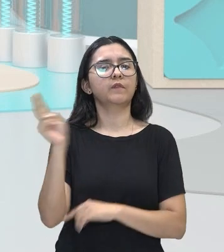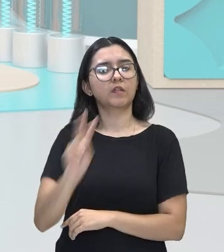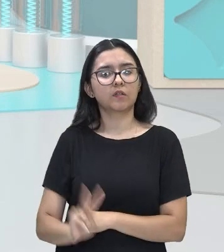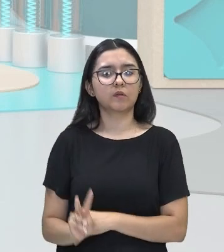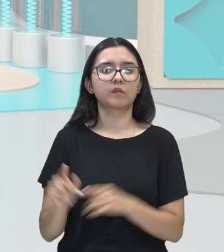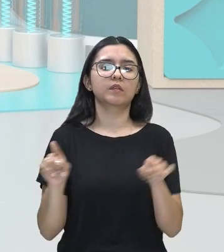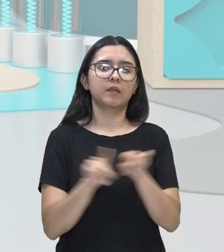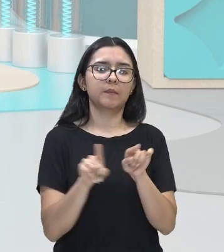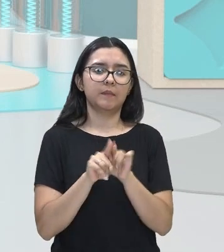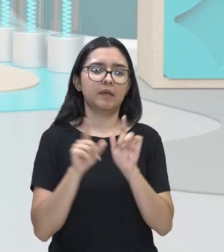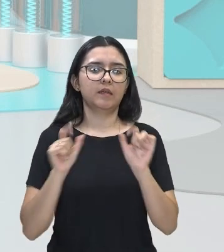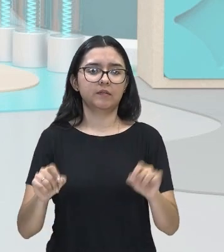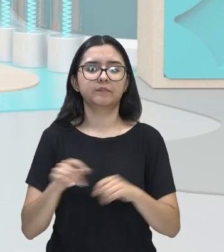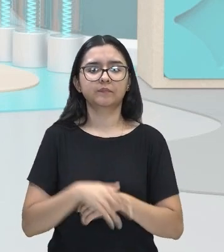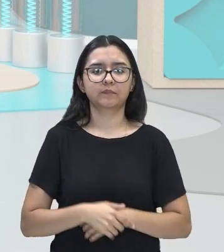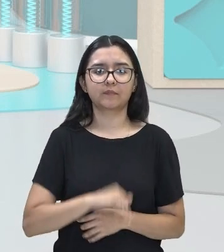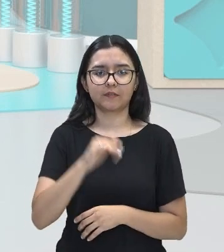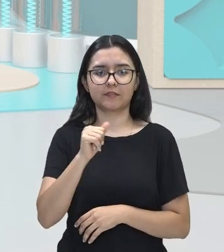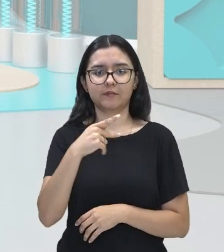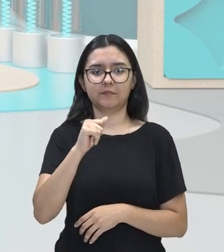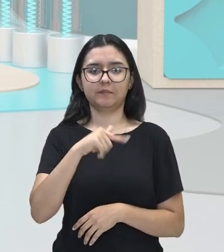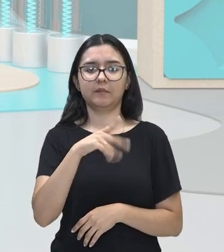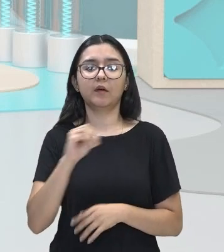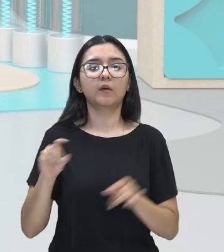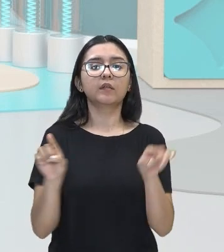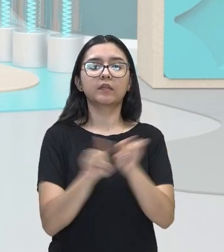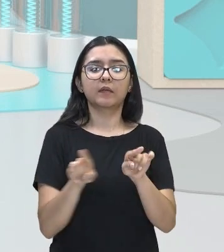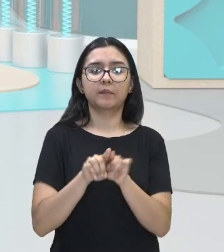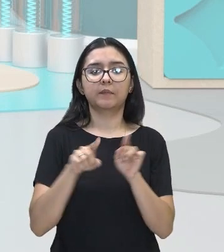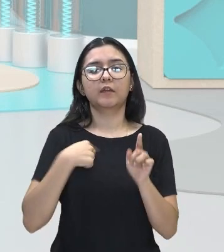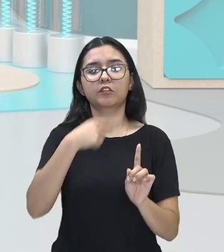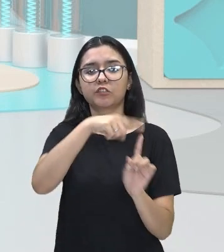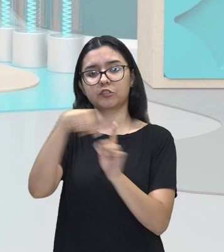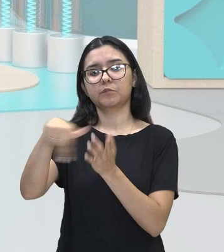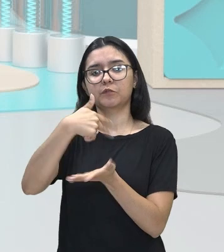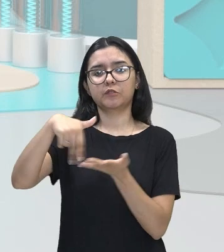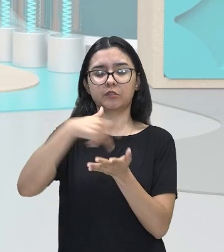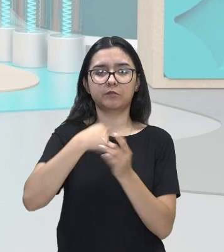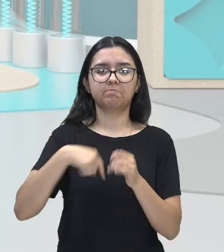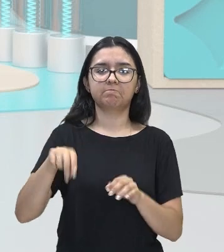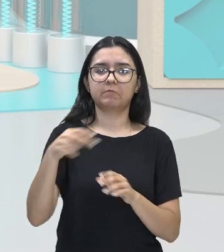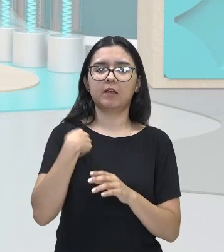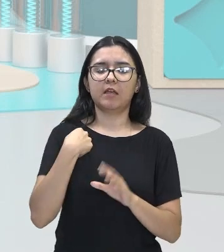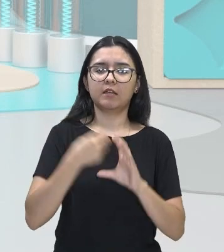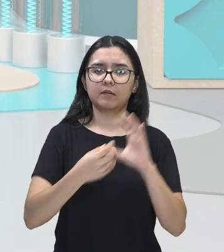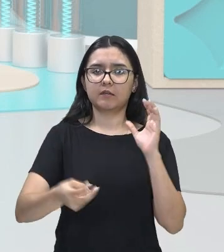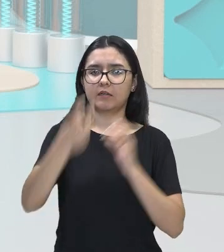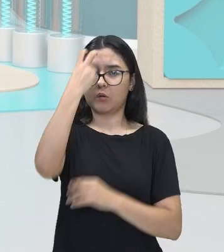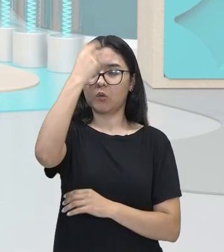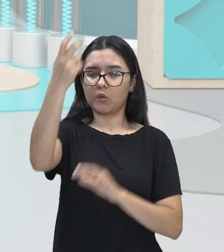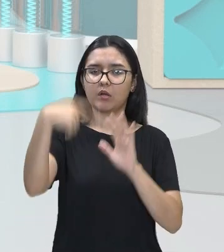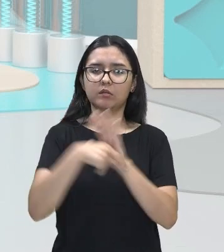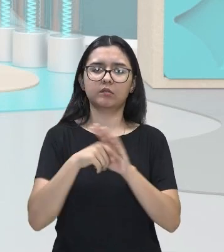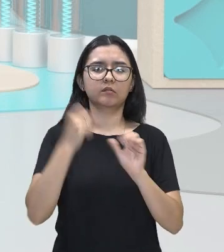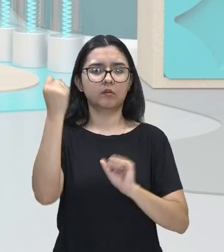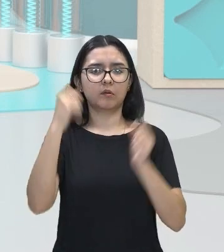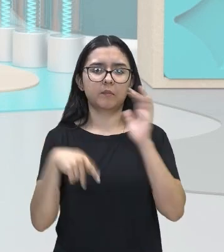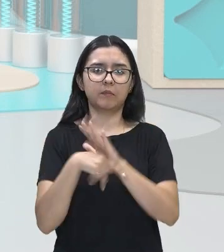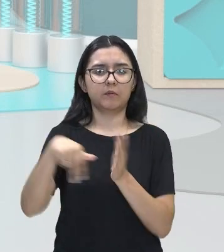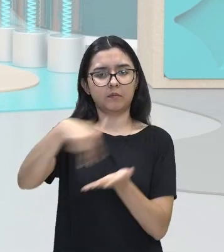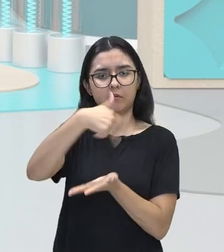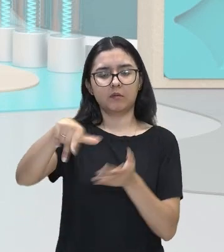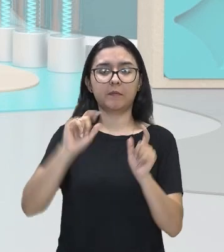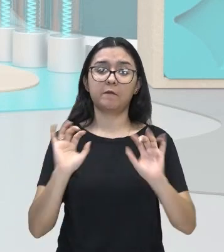e Japão, olha só. A salsa também se transformou em um fenômeno cultural, com academias de dança e festivais